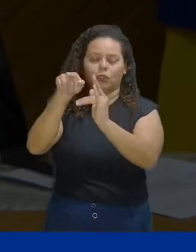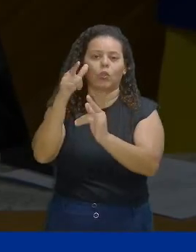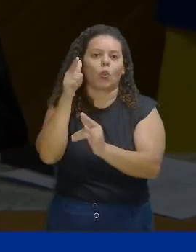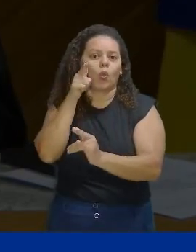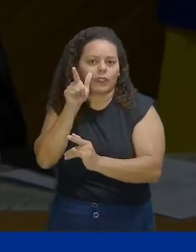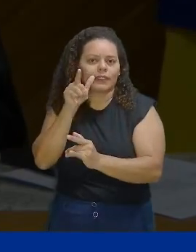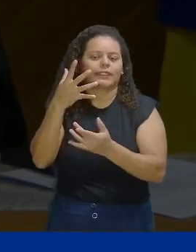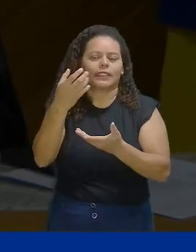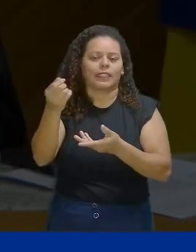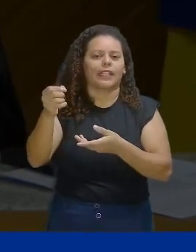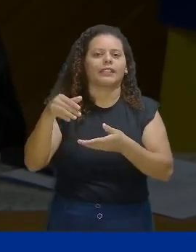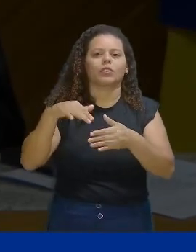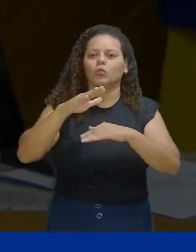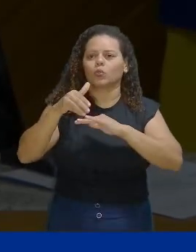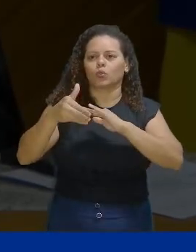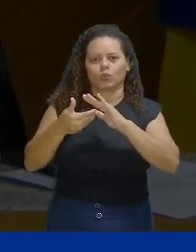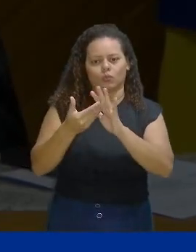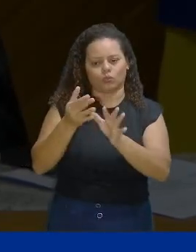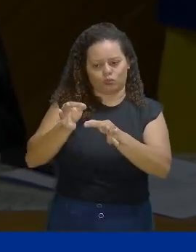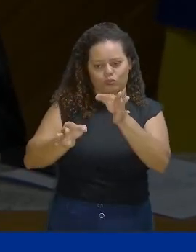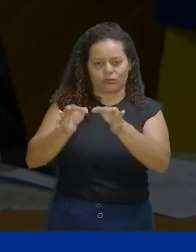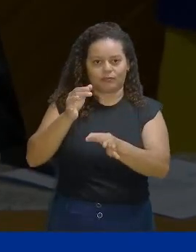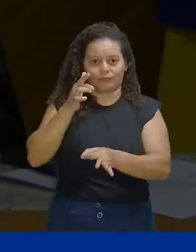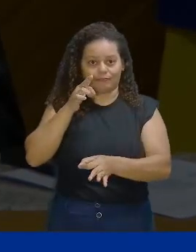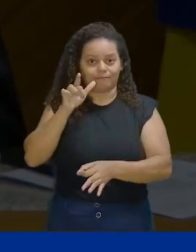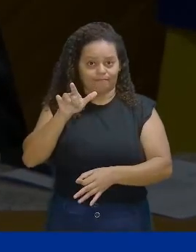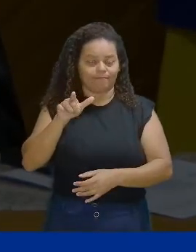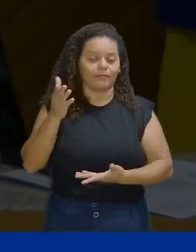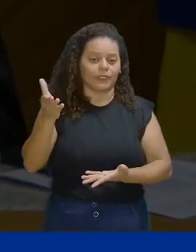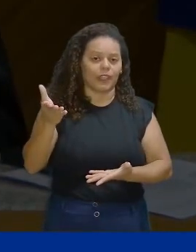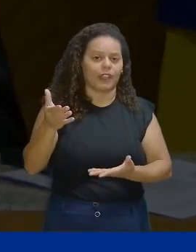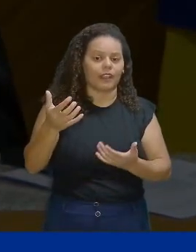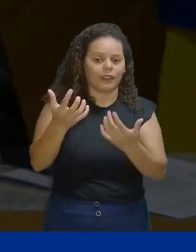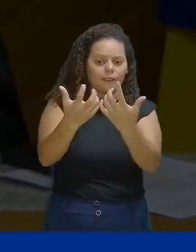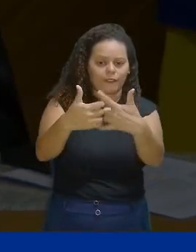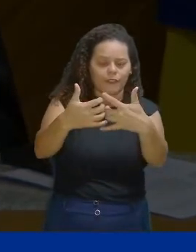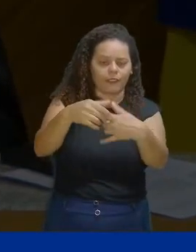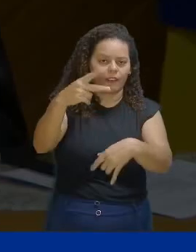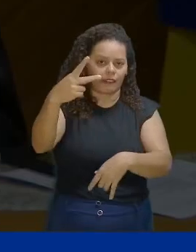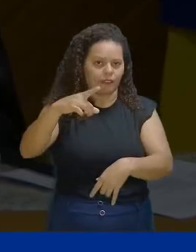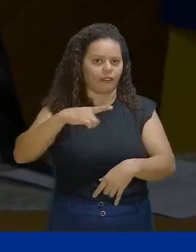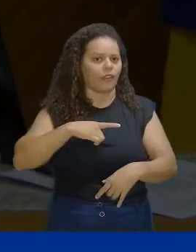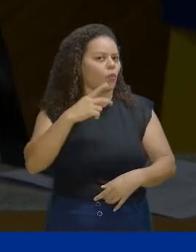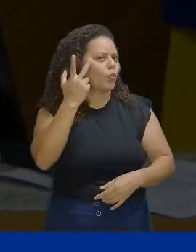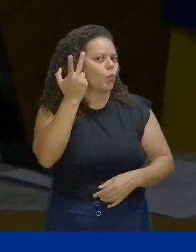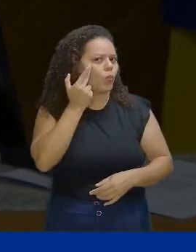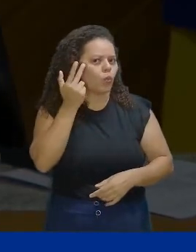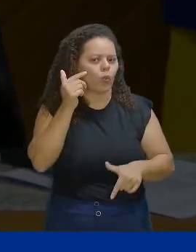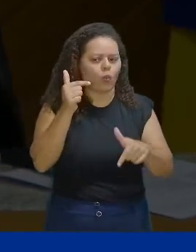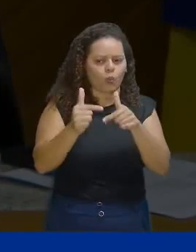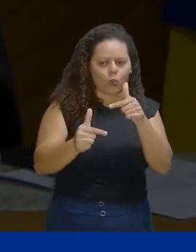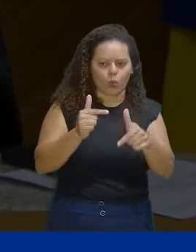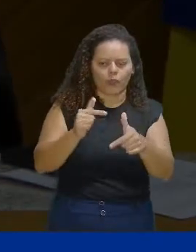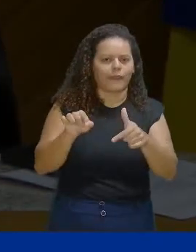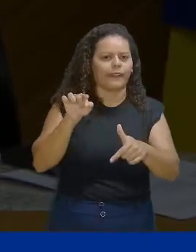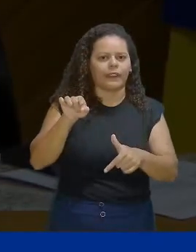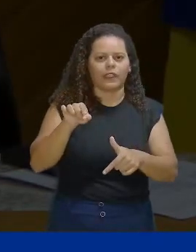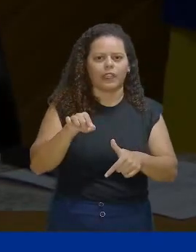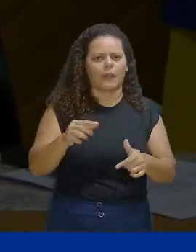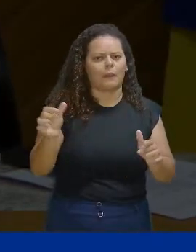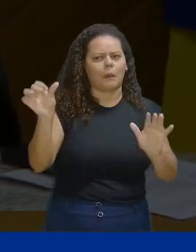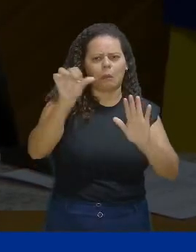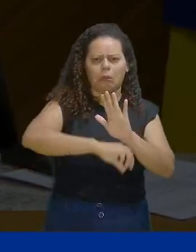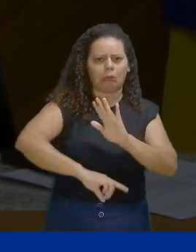a 14ª zona eleitoral possa trabalhar de forma normal, e sem trazer